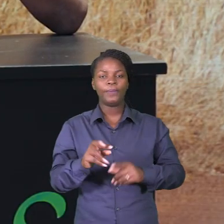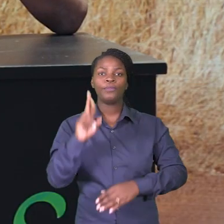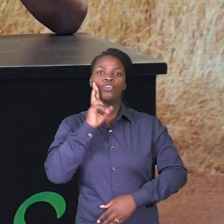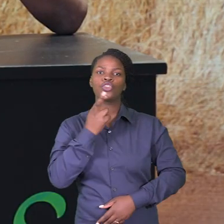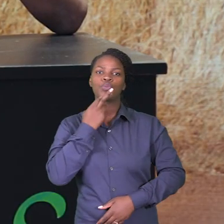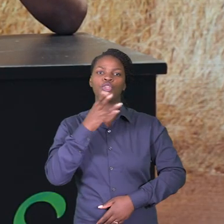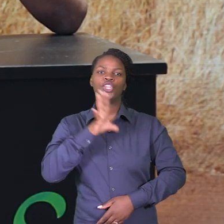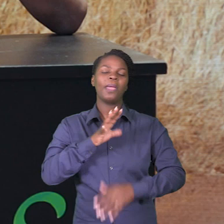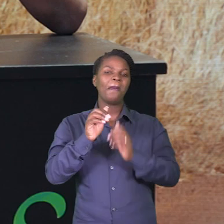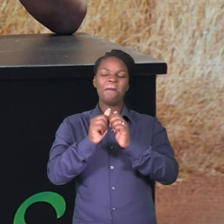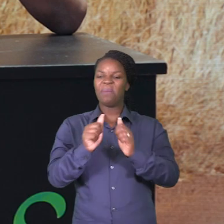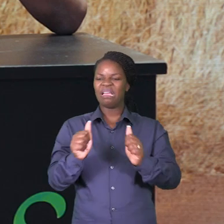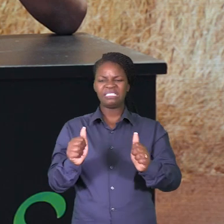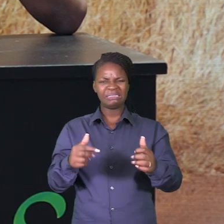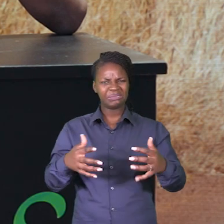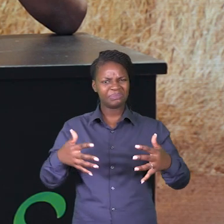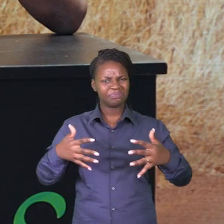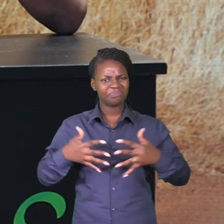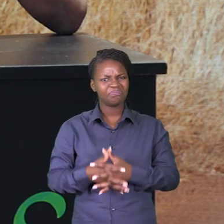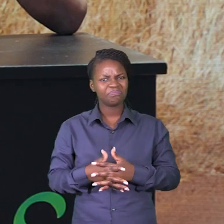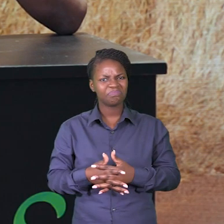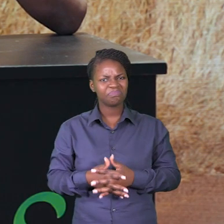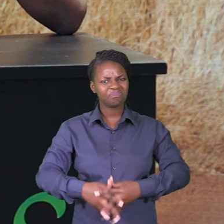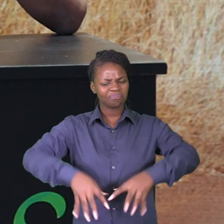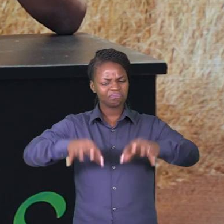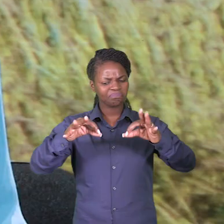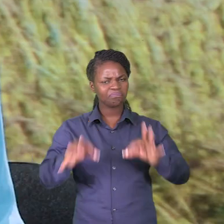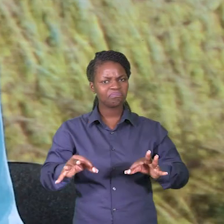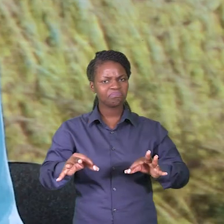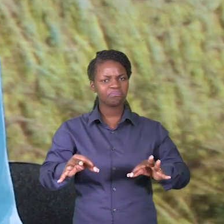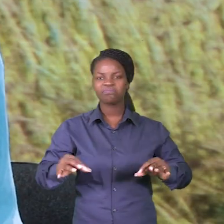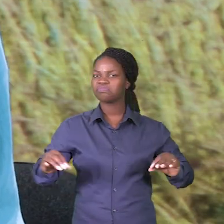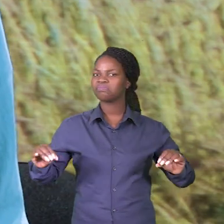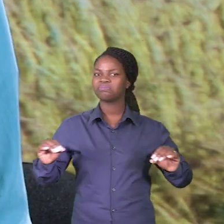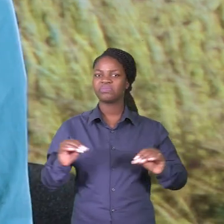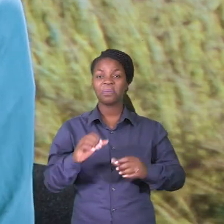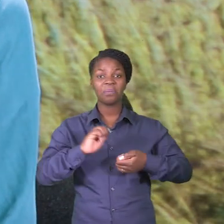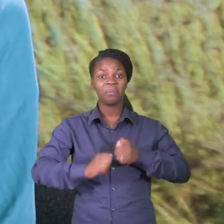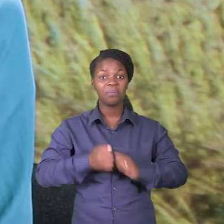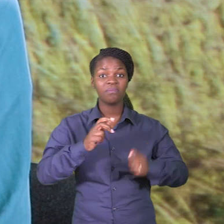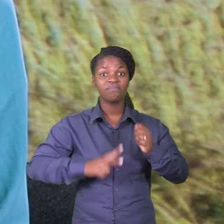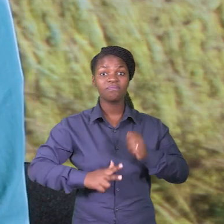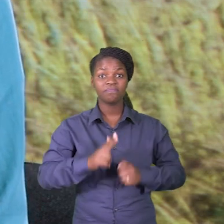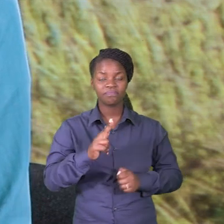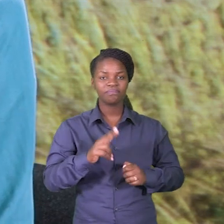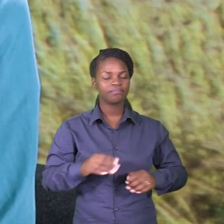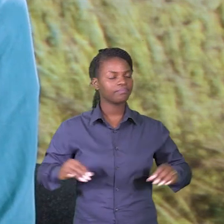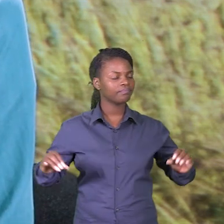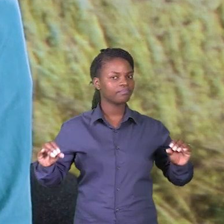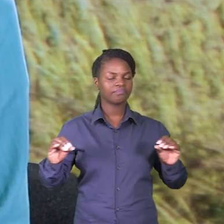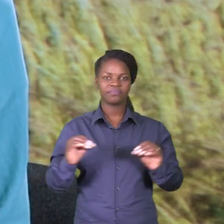uma pode receber uma resposta que não é não se Ajusta aoa a